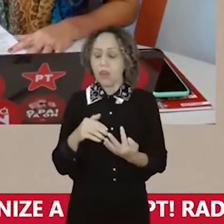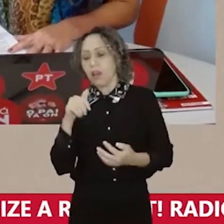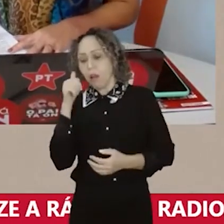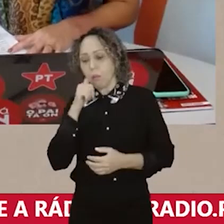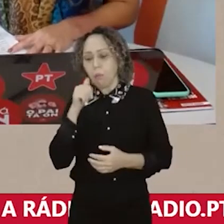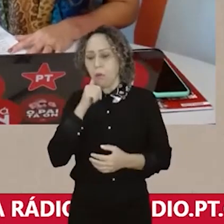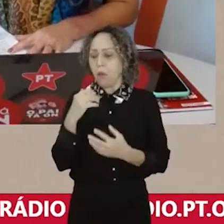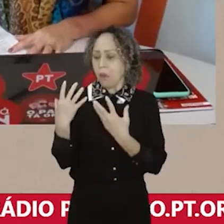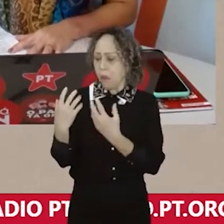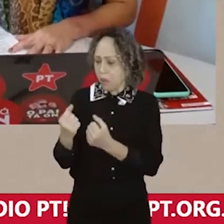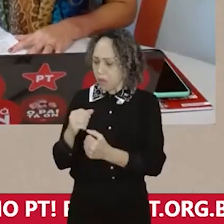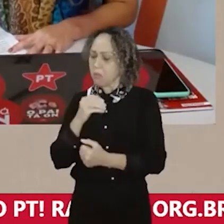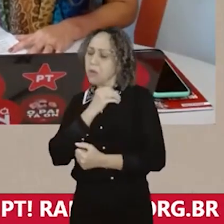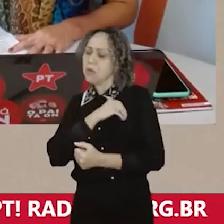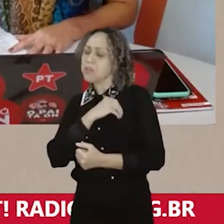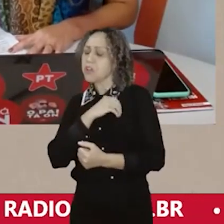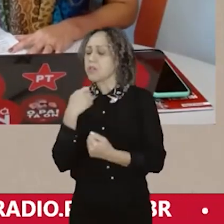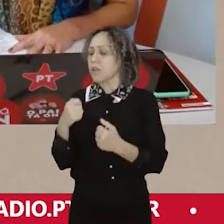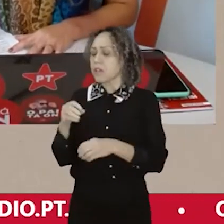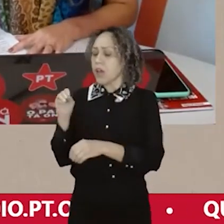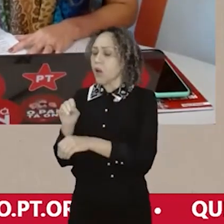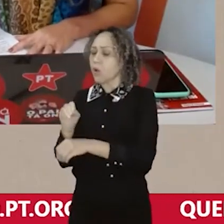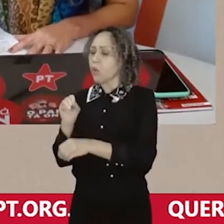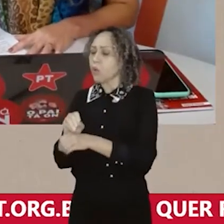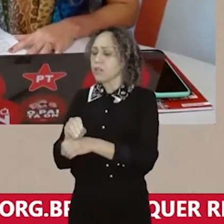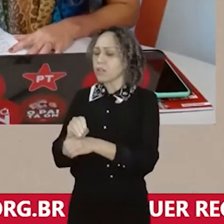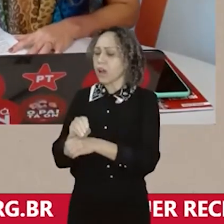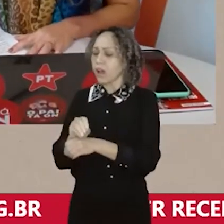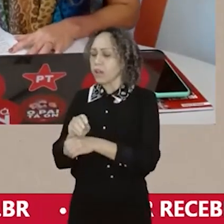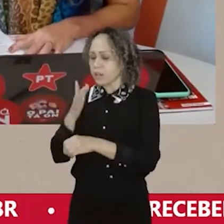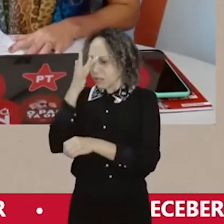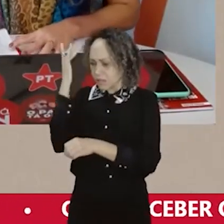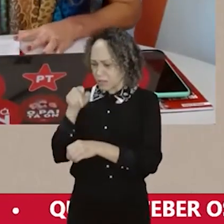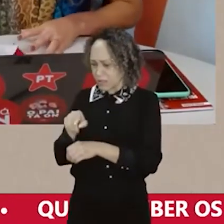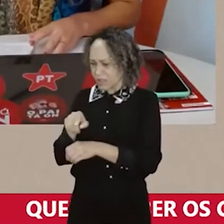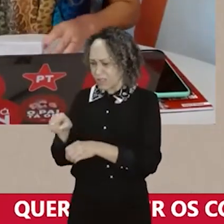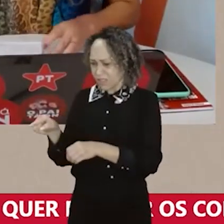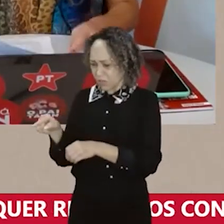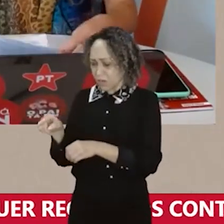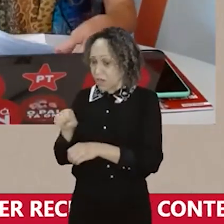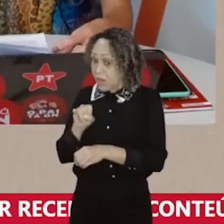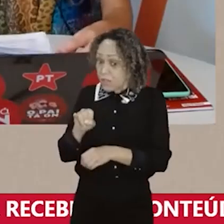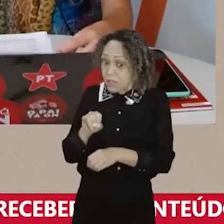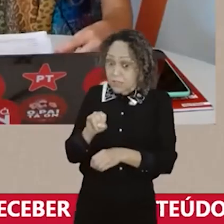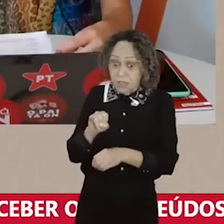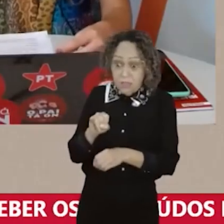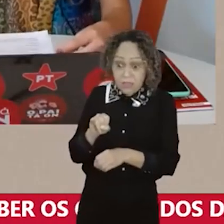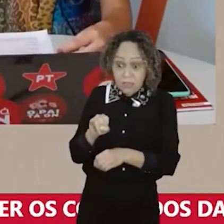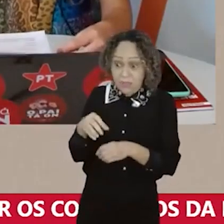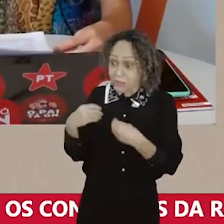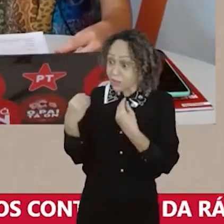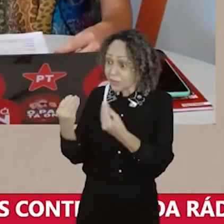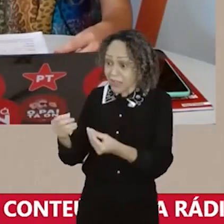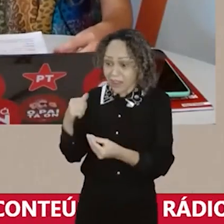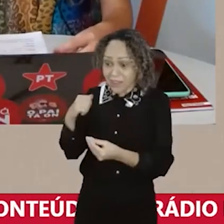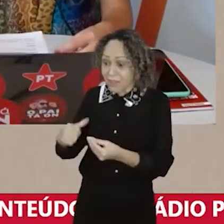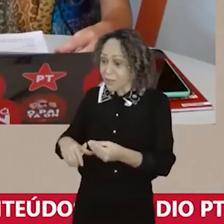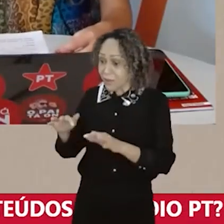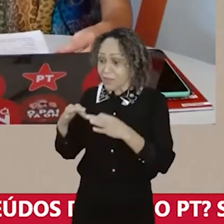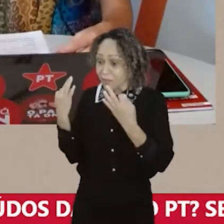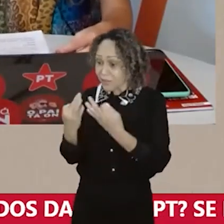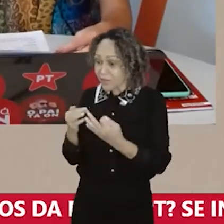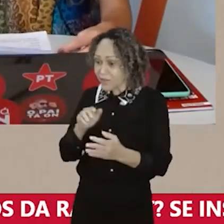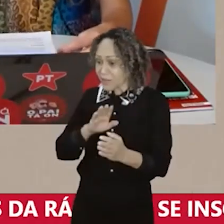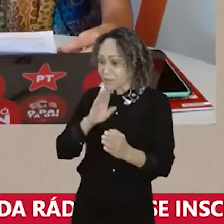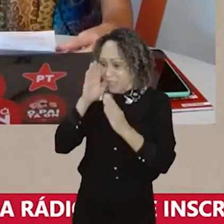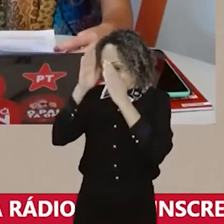mulher recebia o dinheiro e tinha que cuidar das pessoas. O Bolsa Família, se a gente não desse o dinheiro para a mulher, ela perderia uma oportunidade, que é